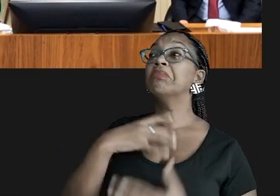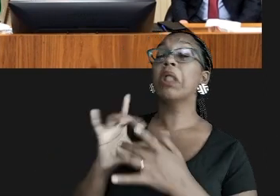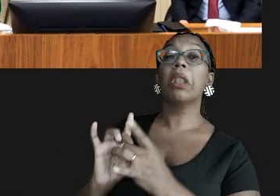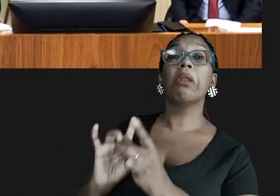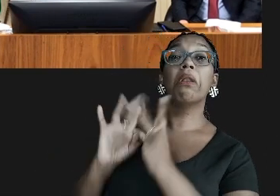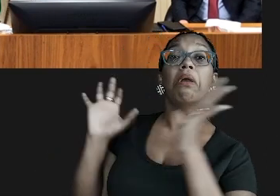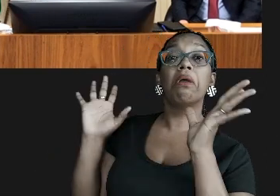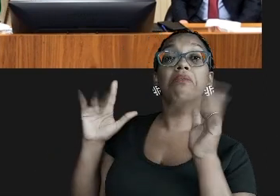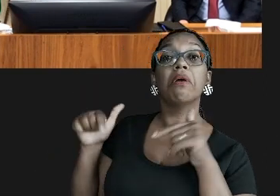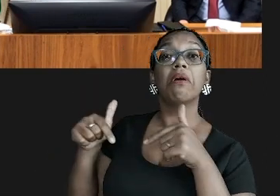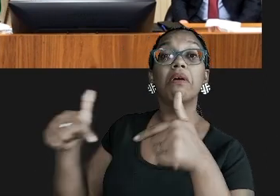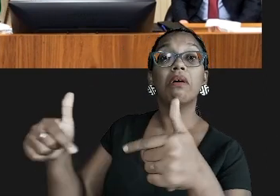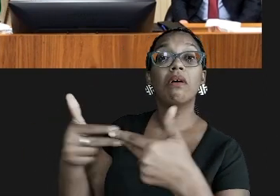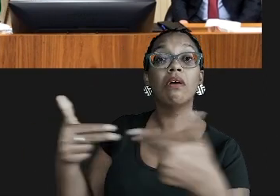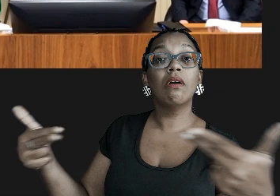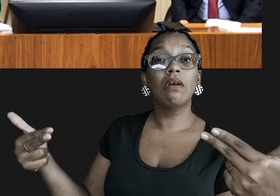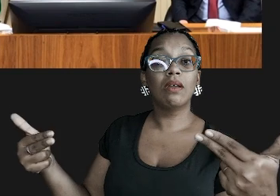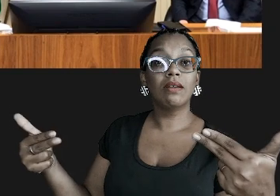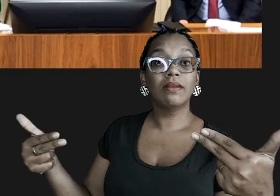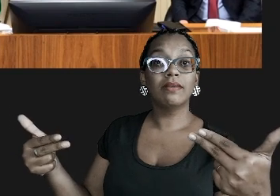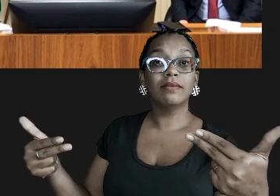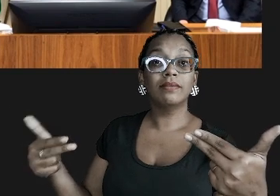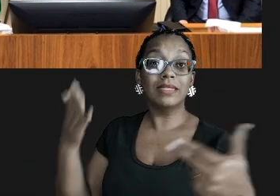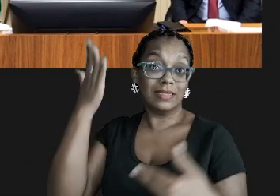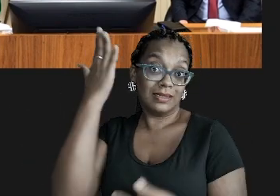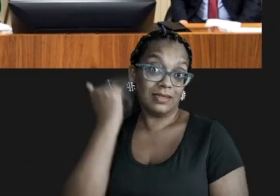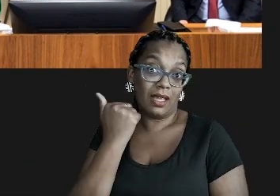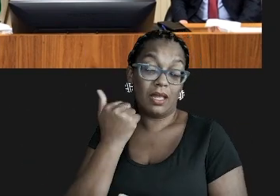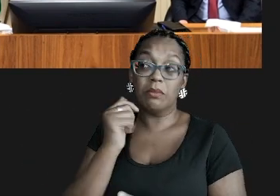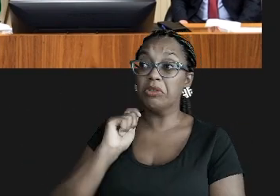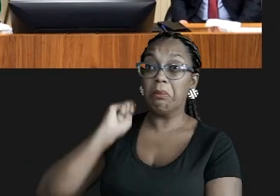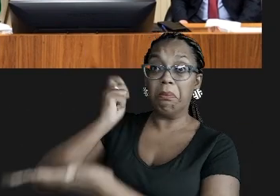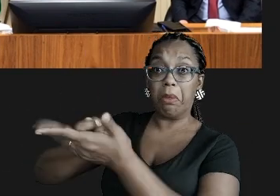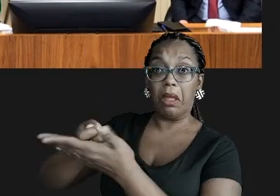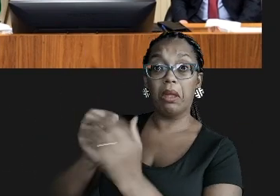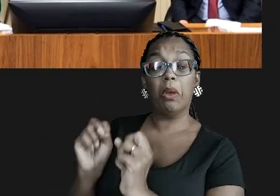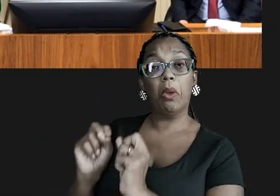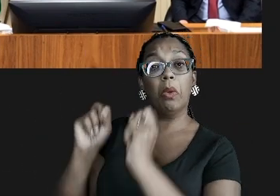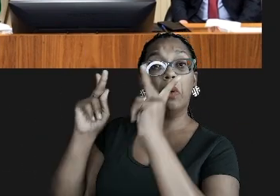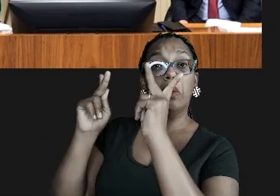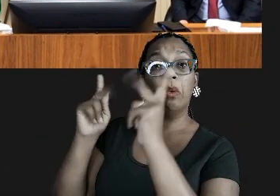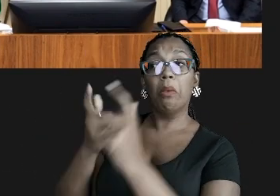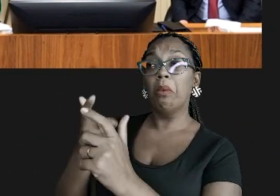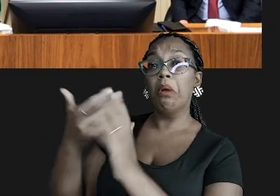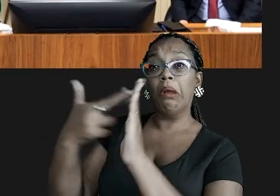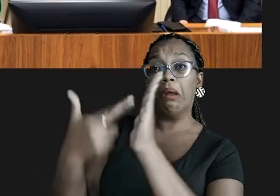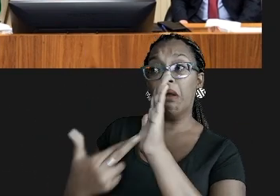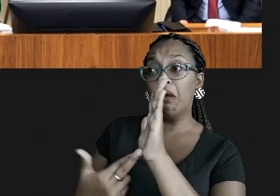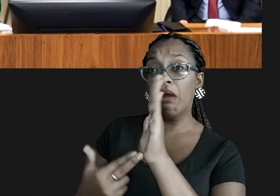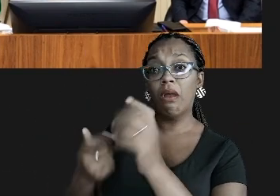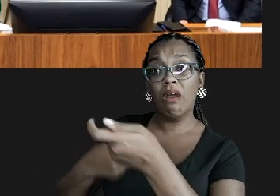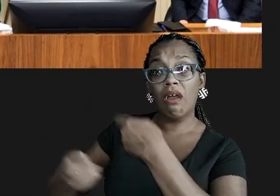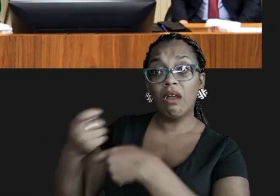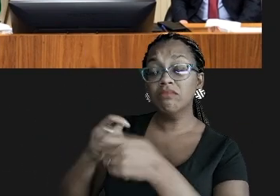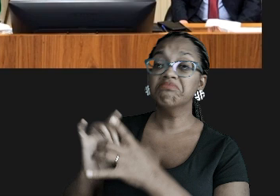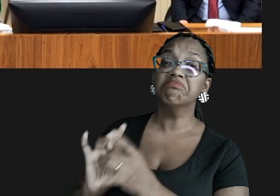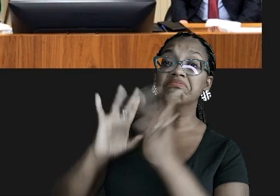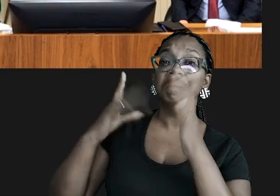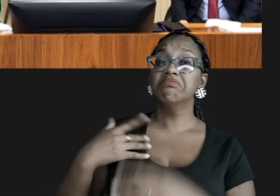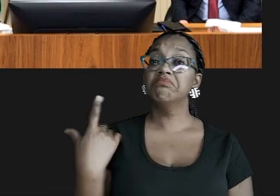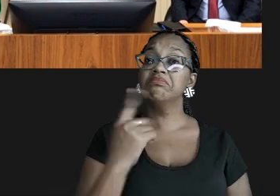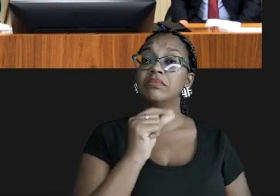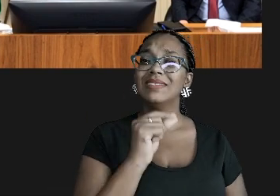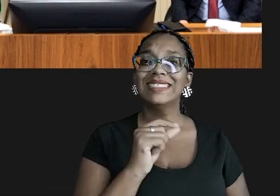autorizadas A realizarem aquelas coisas sabendo que uma vez paga o valor da sanção administrativa elas estão liberadas